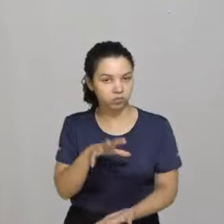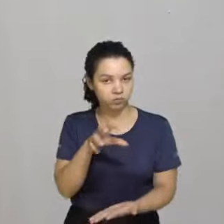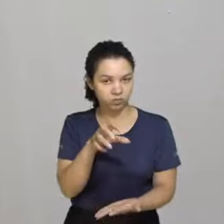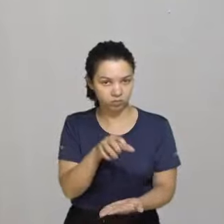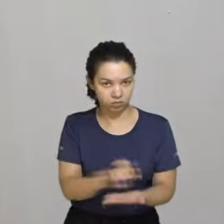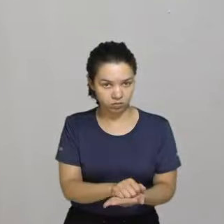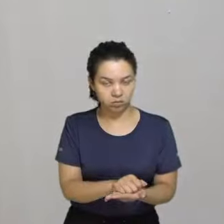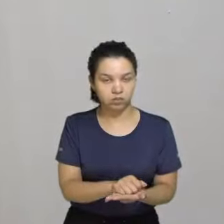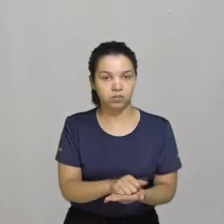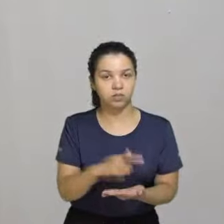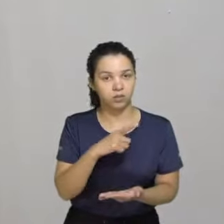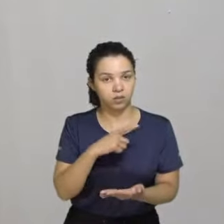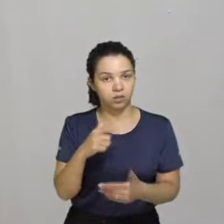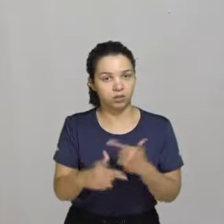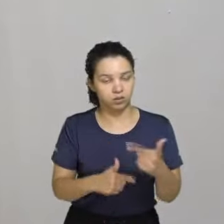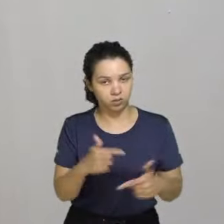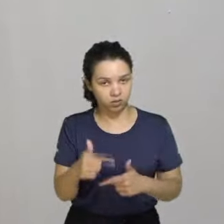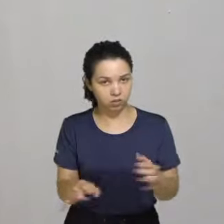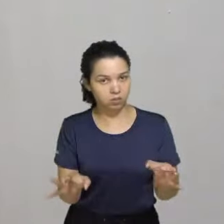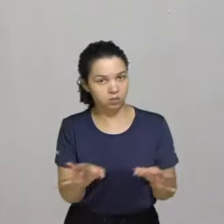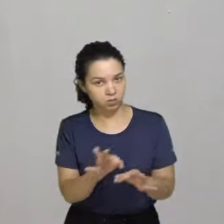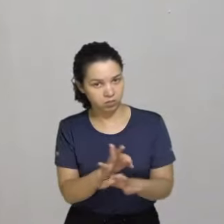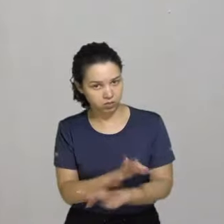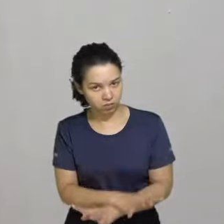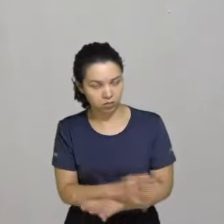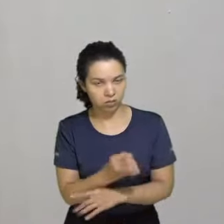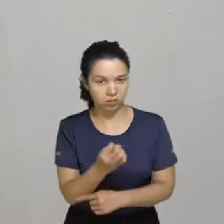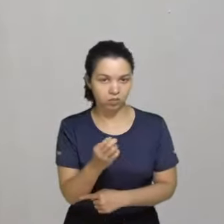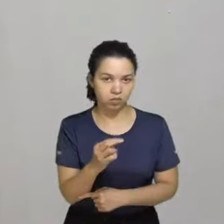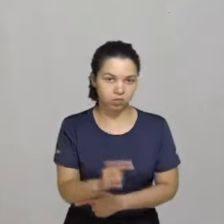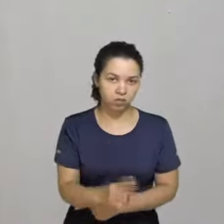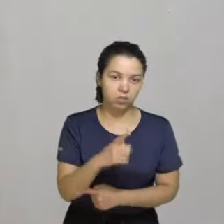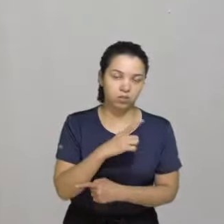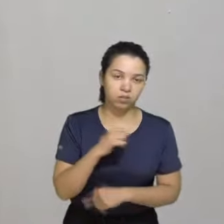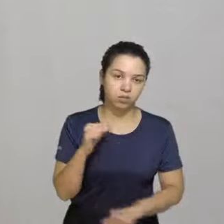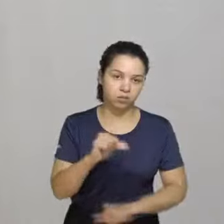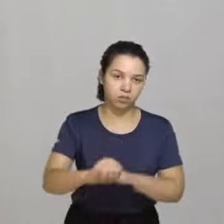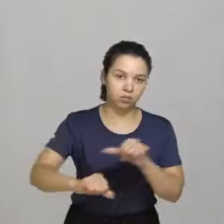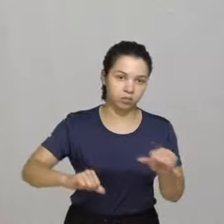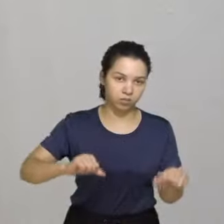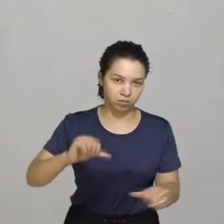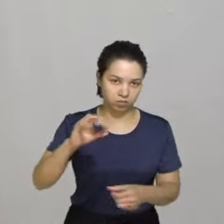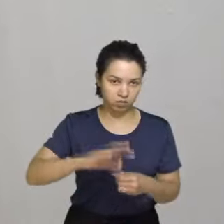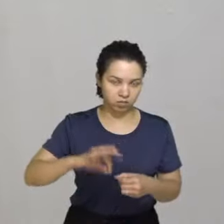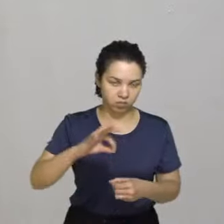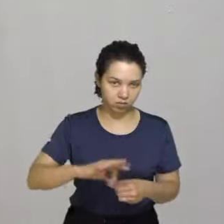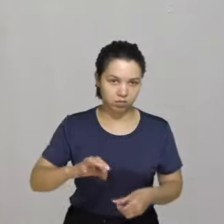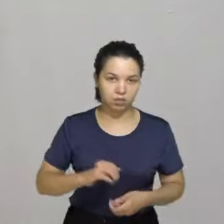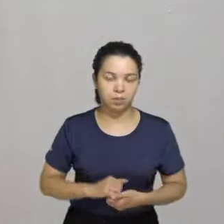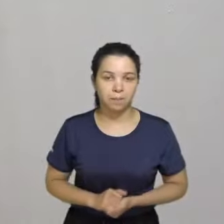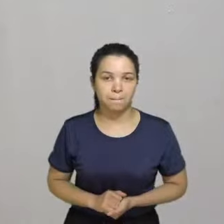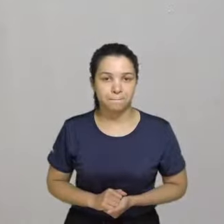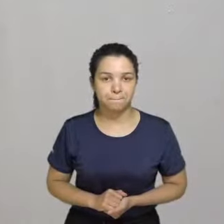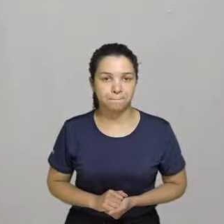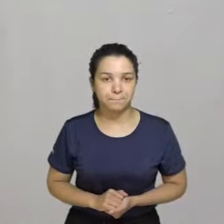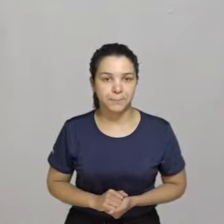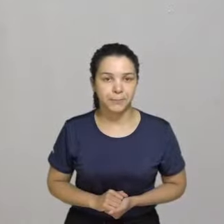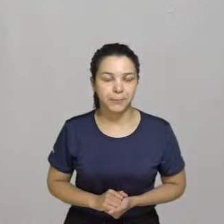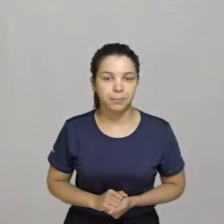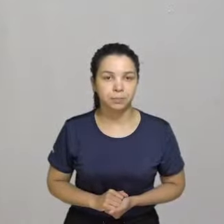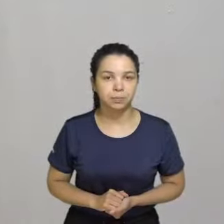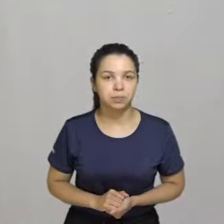matriculado tenha suas atividades encerradas ou que haja uma troca da instituição. Nesse caso, saindo